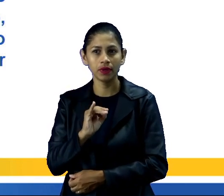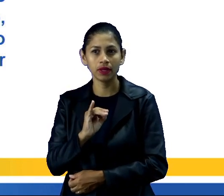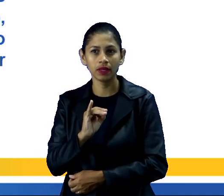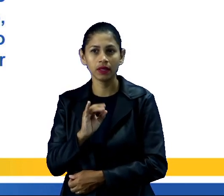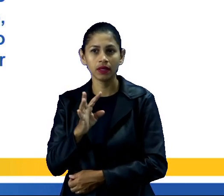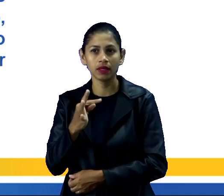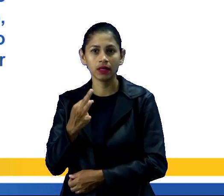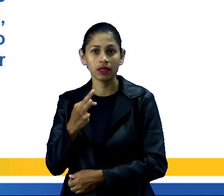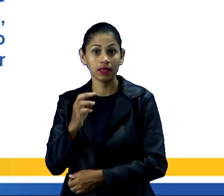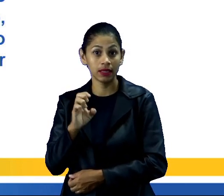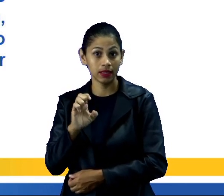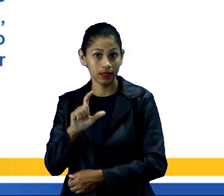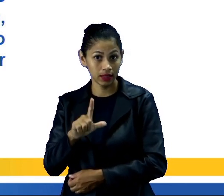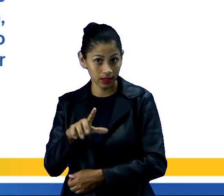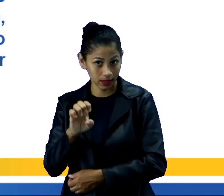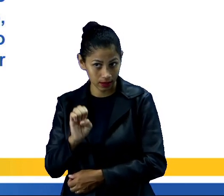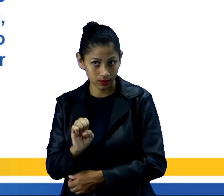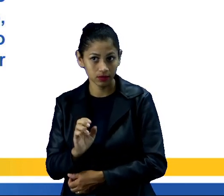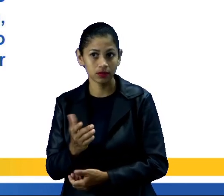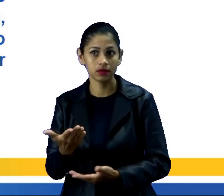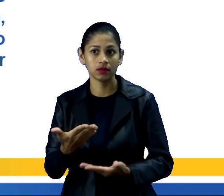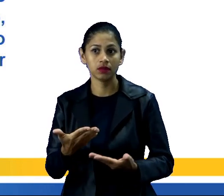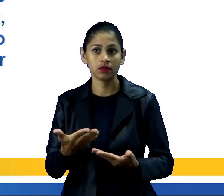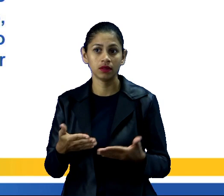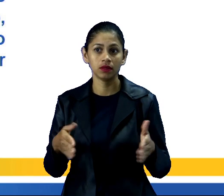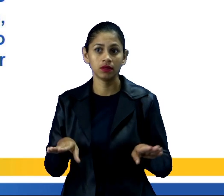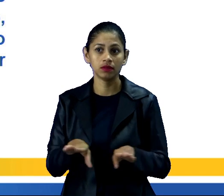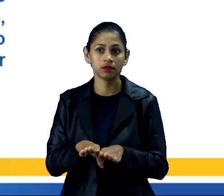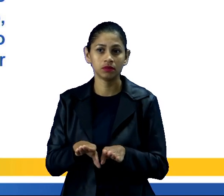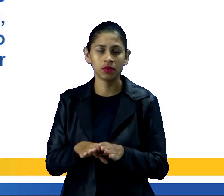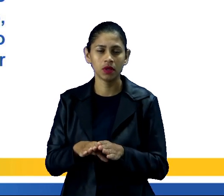imagem 39, né, um pouquinho antes aí